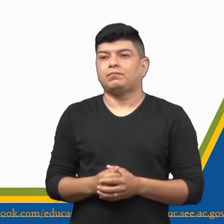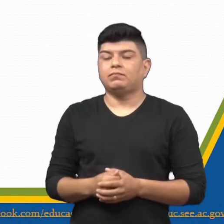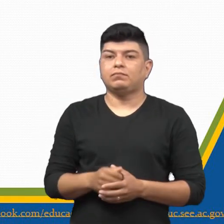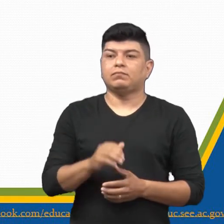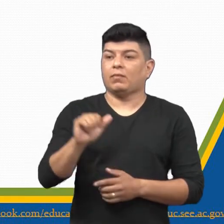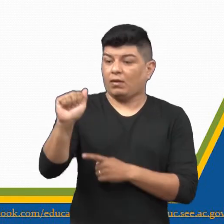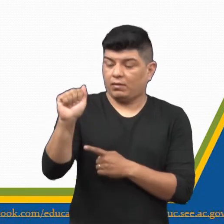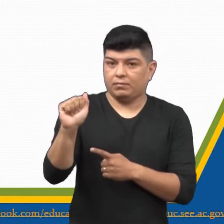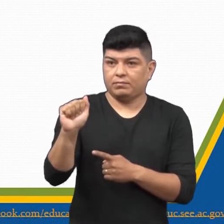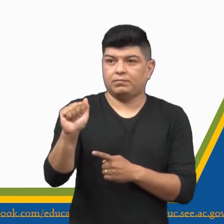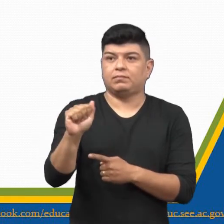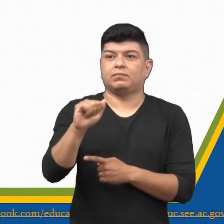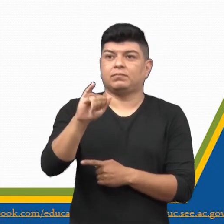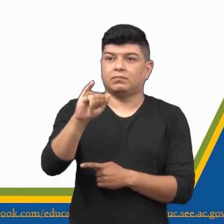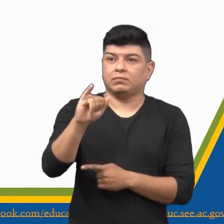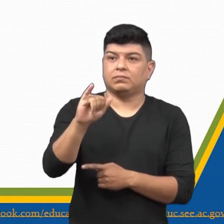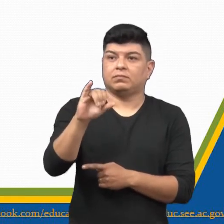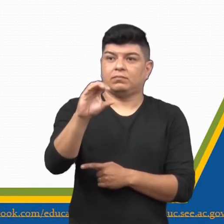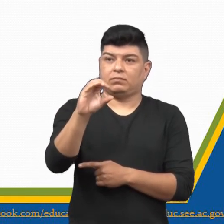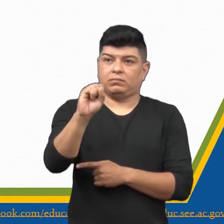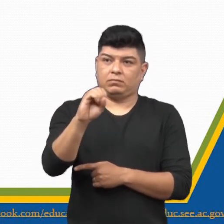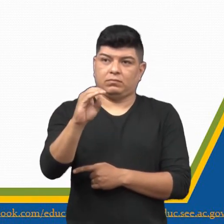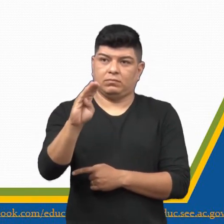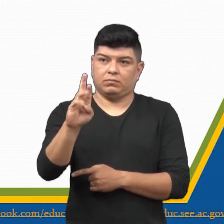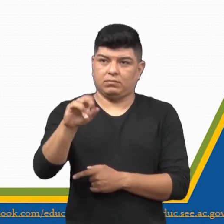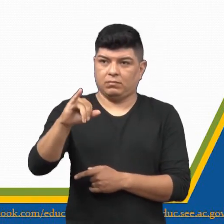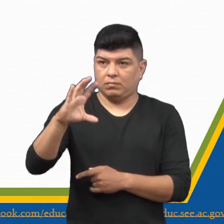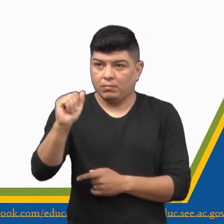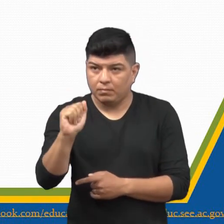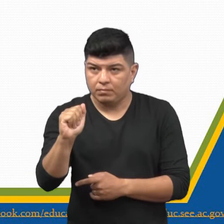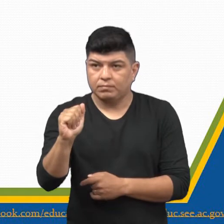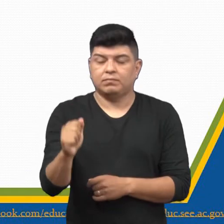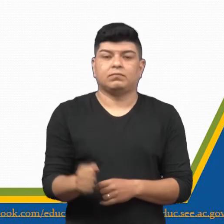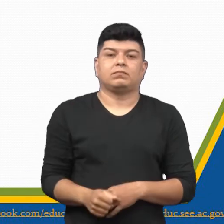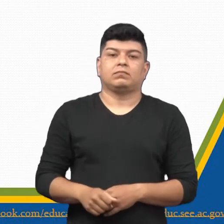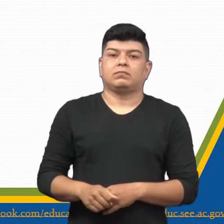A, isobárica, adiabática e isotérmica.